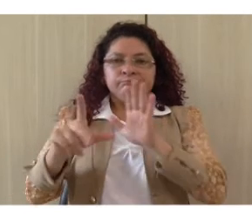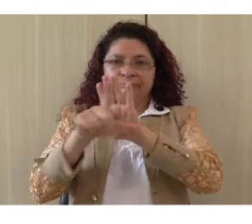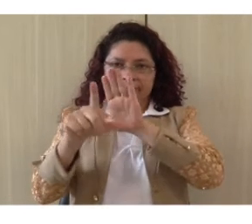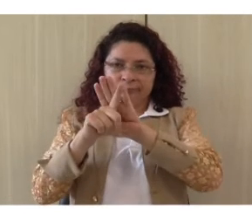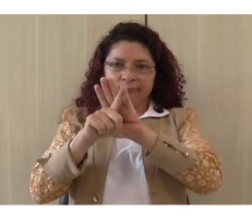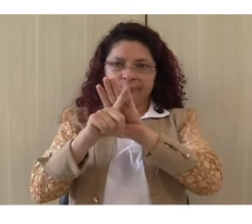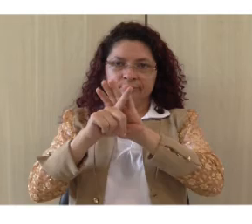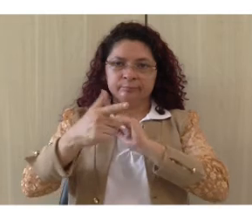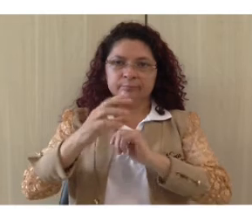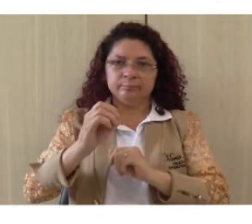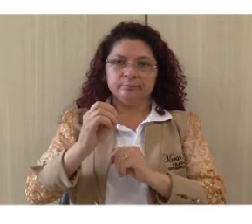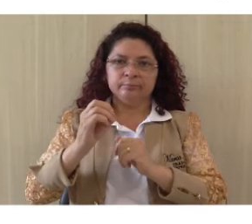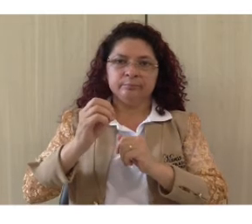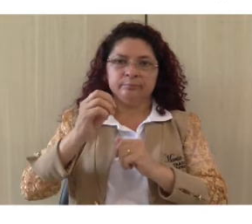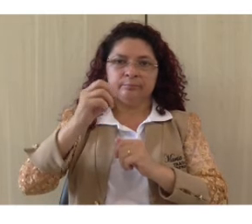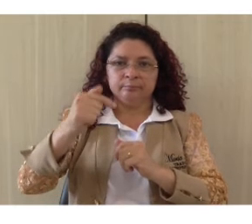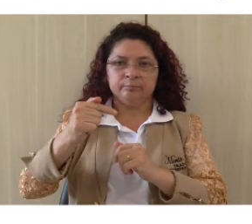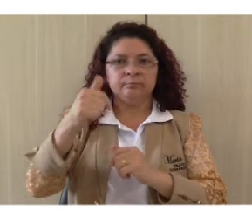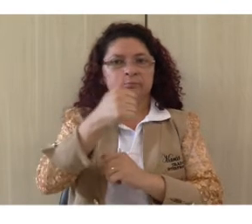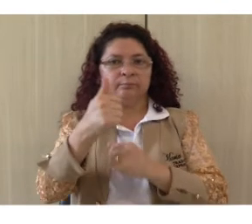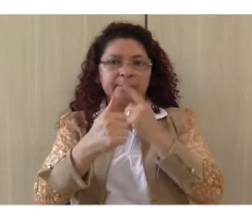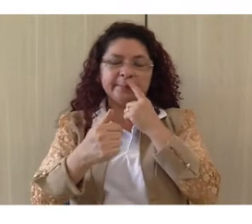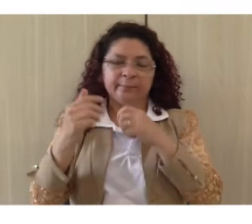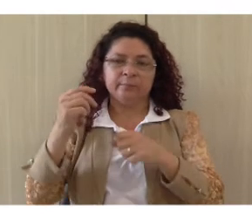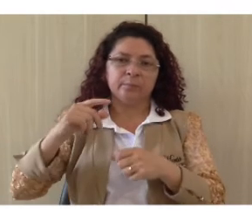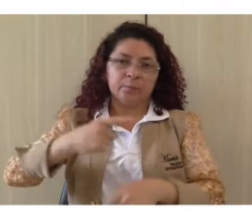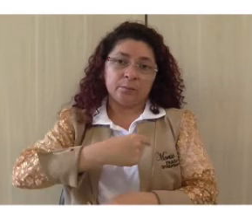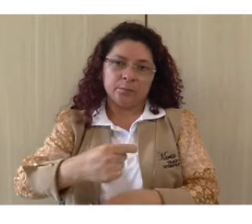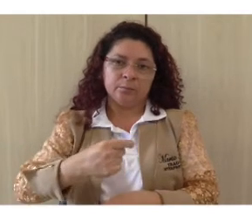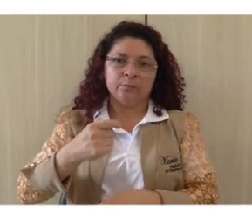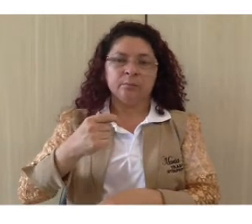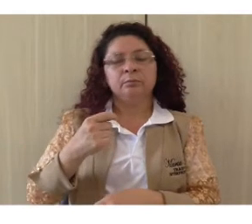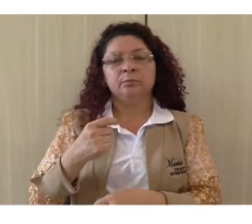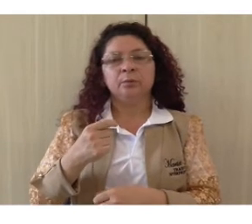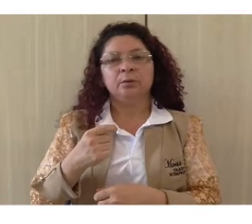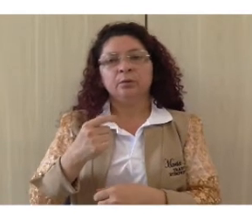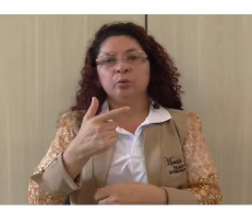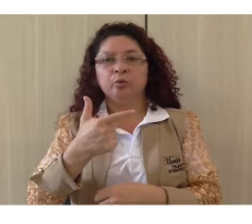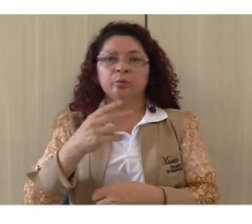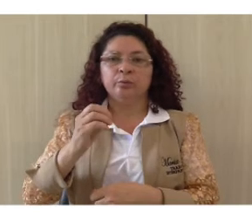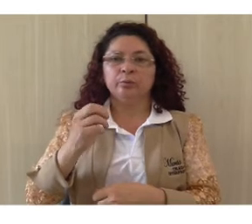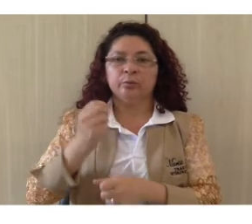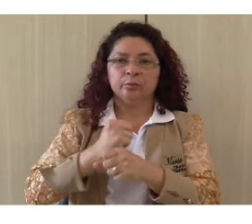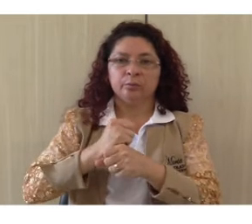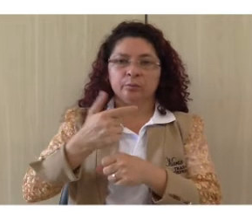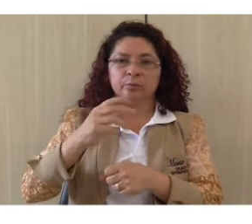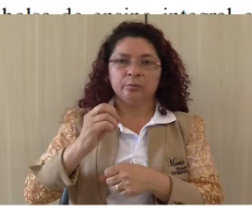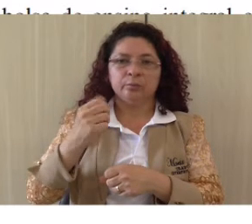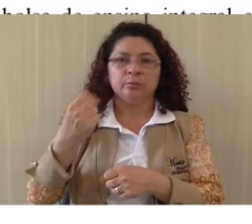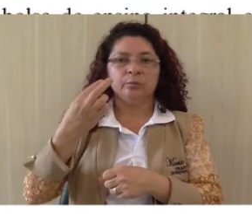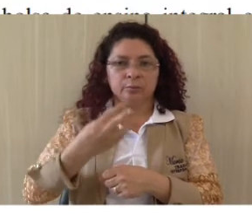Lei nº 12.711, de 29 de agosto de 2012, alterada pela Lei nº